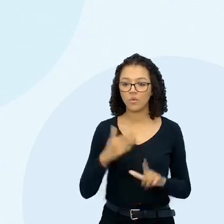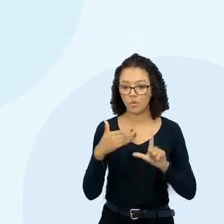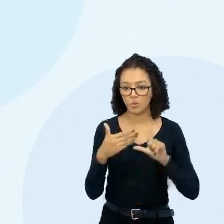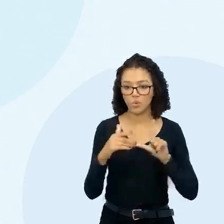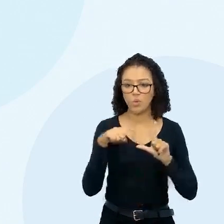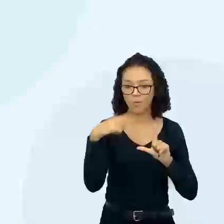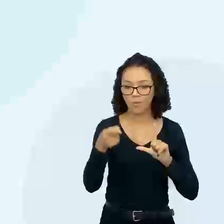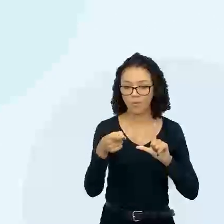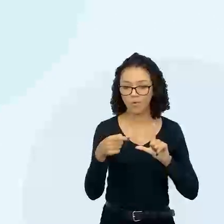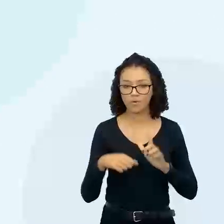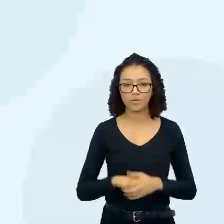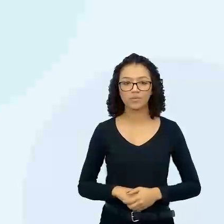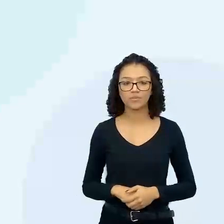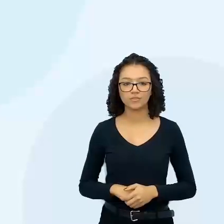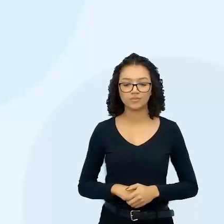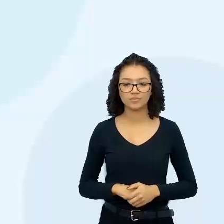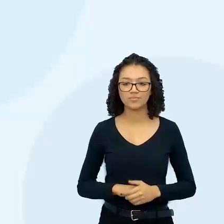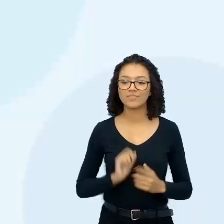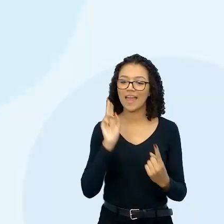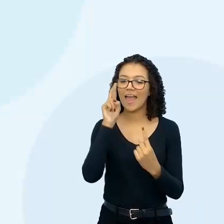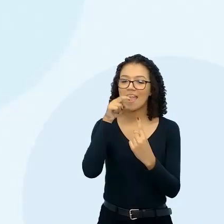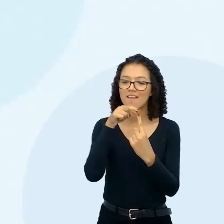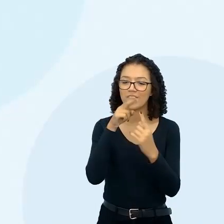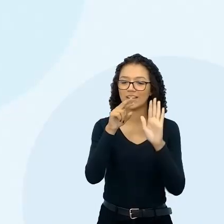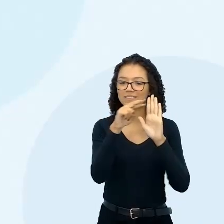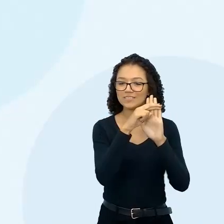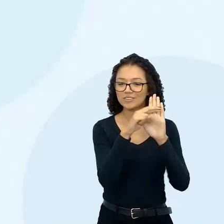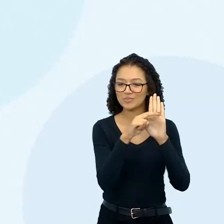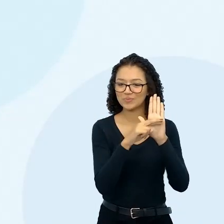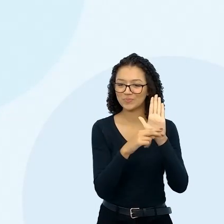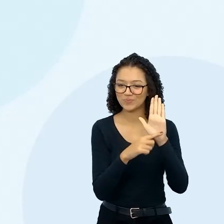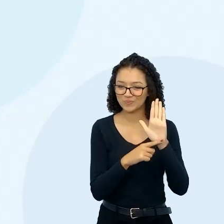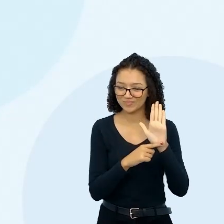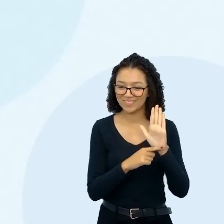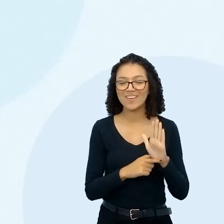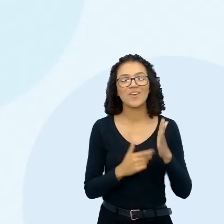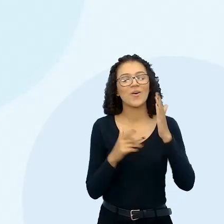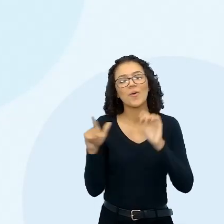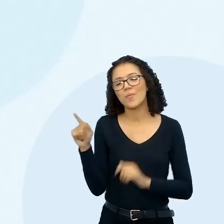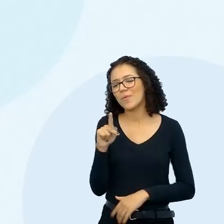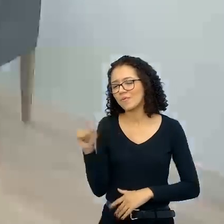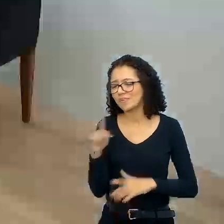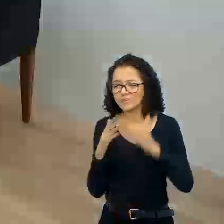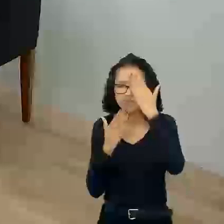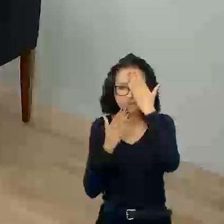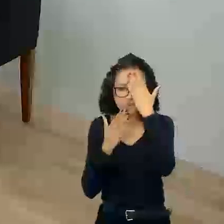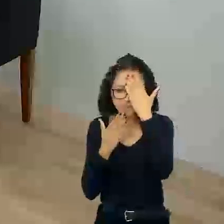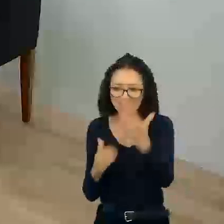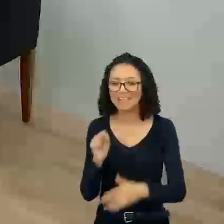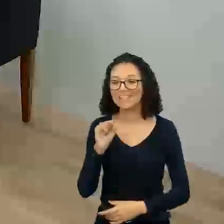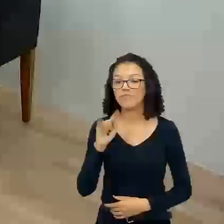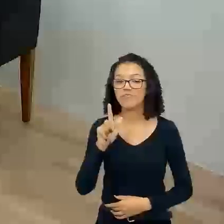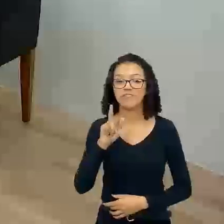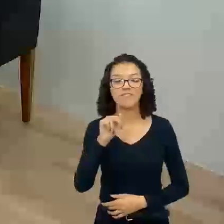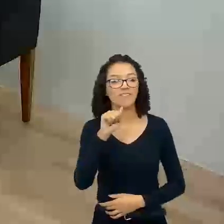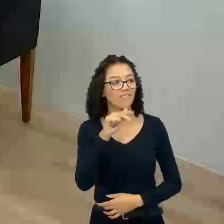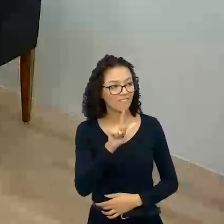slide. E as referências bibliográficas. É isso, professores. Obrigada, professora Silvana. Obrigado, professor Luiz,